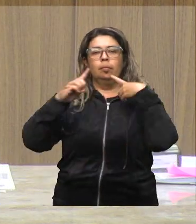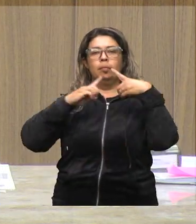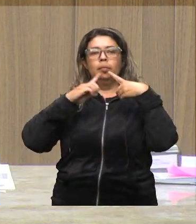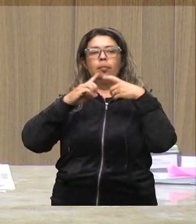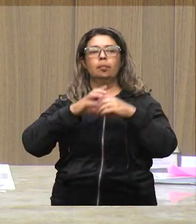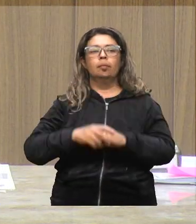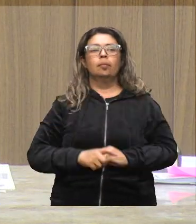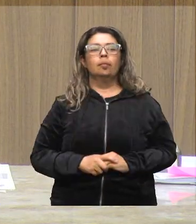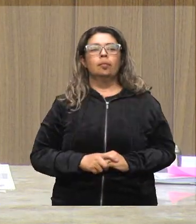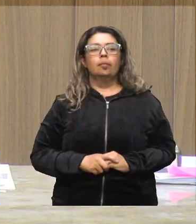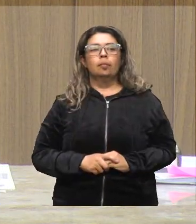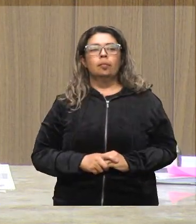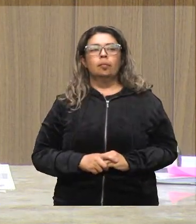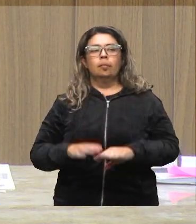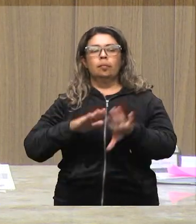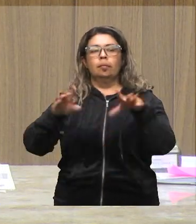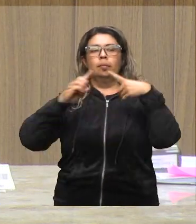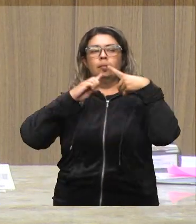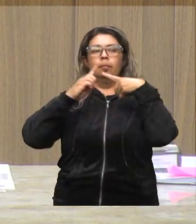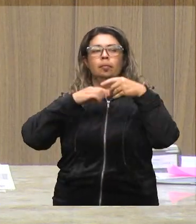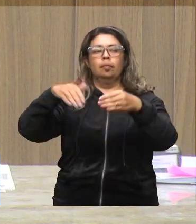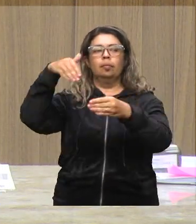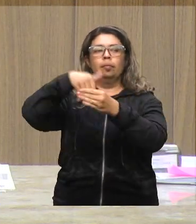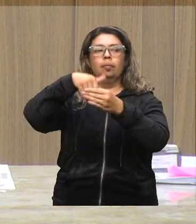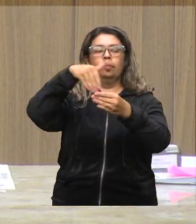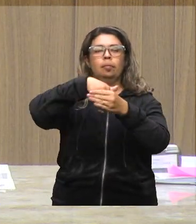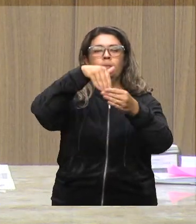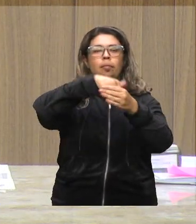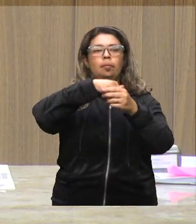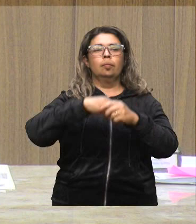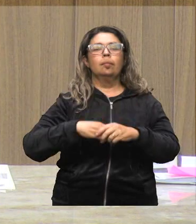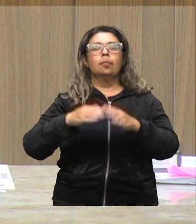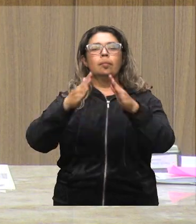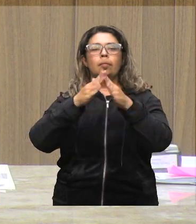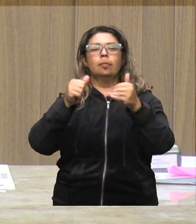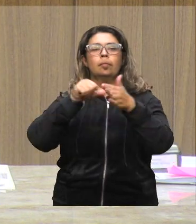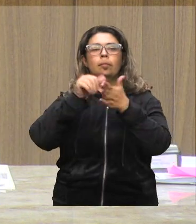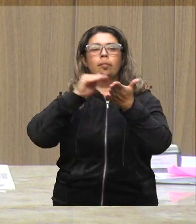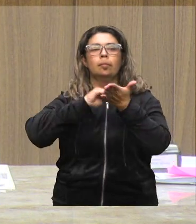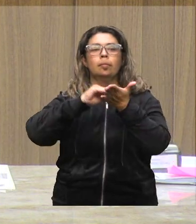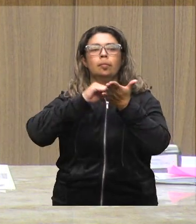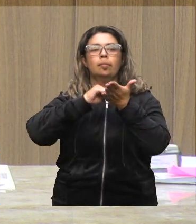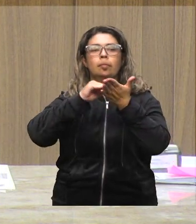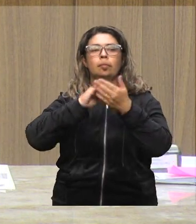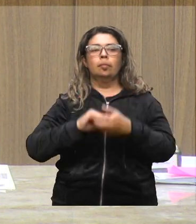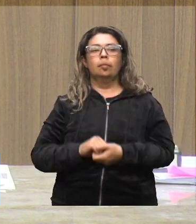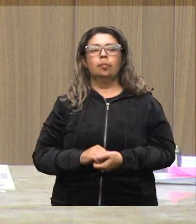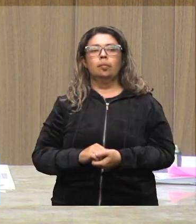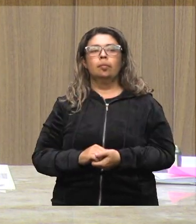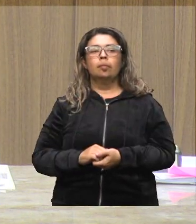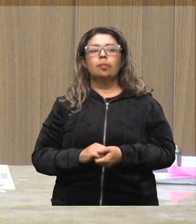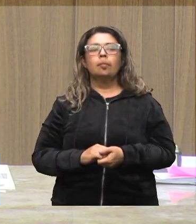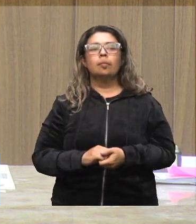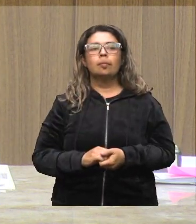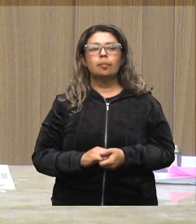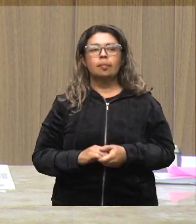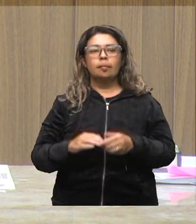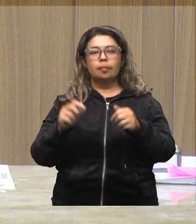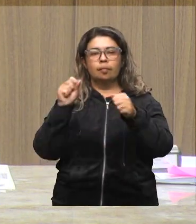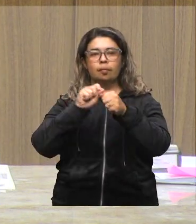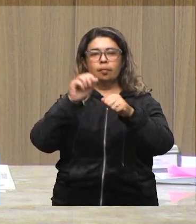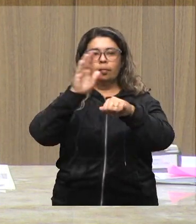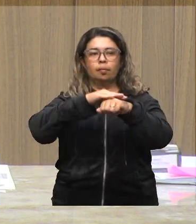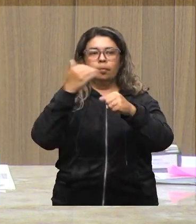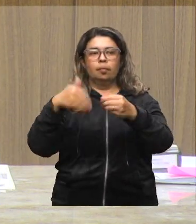discussão, encerrada a discussão, em votação, solicito ao primeiro secretário, o vereador Fernando Cirque, que